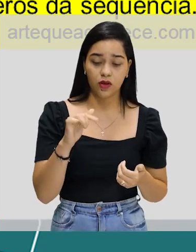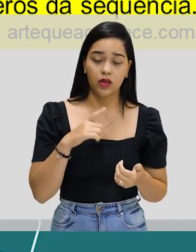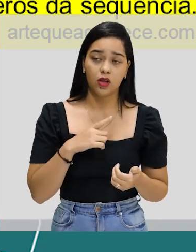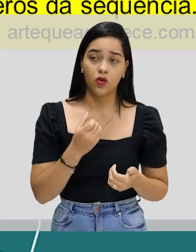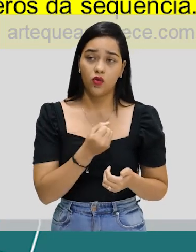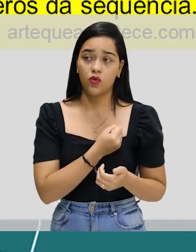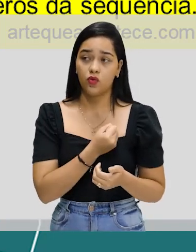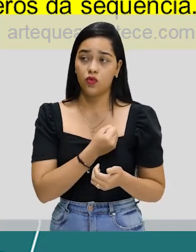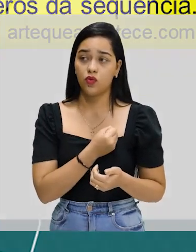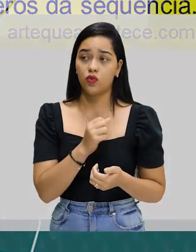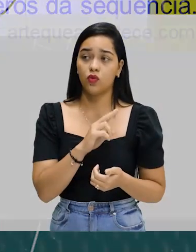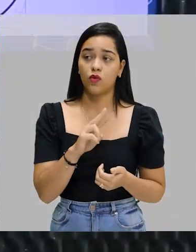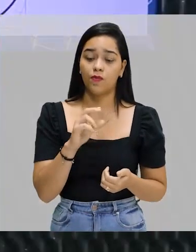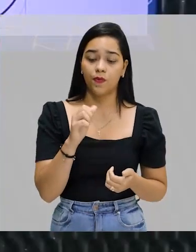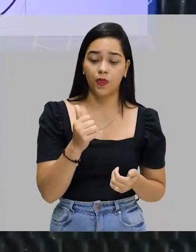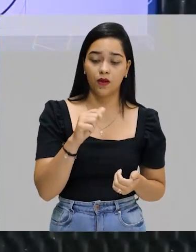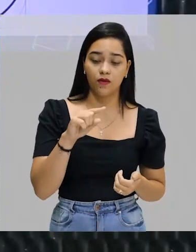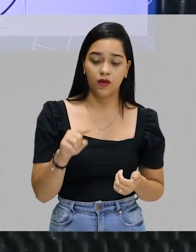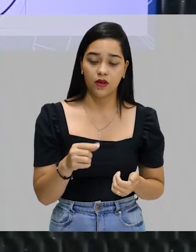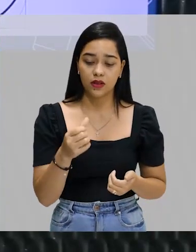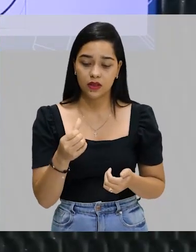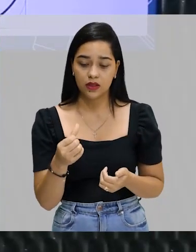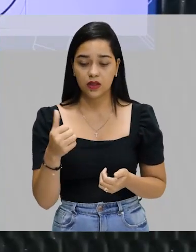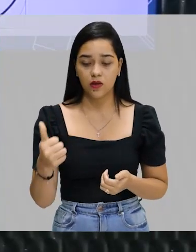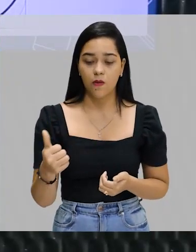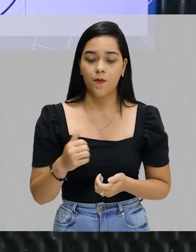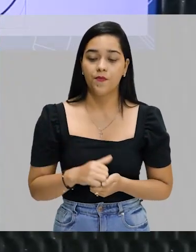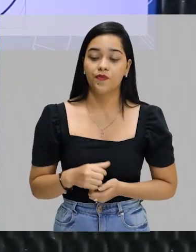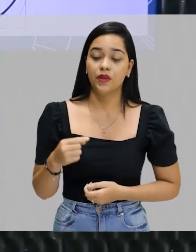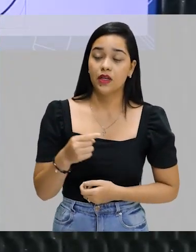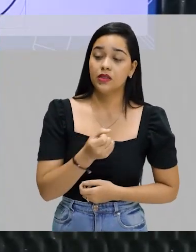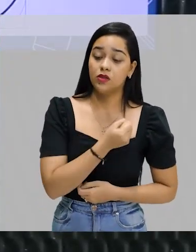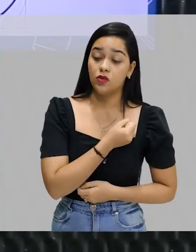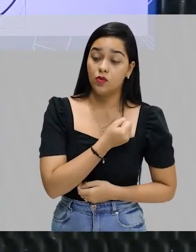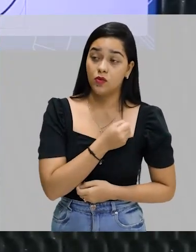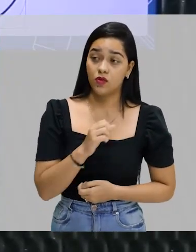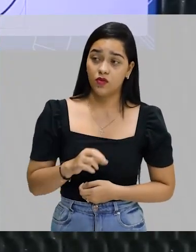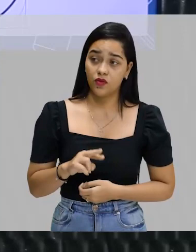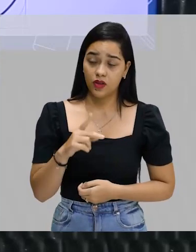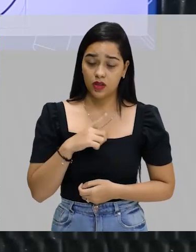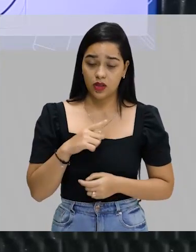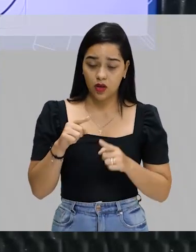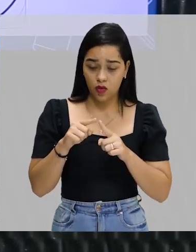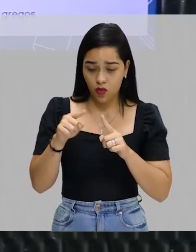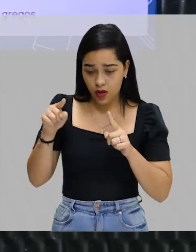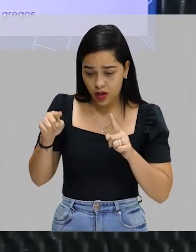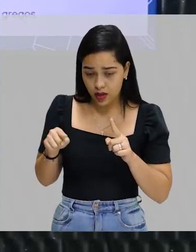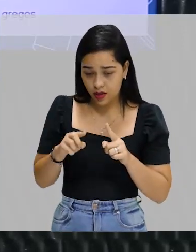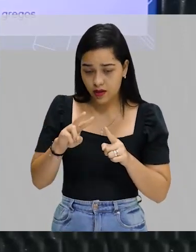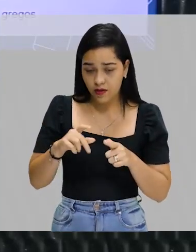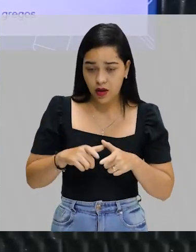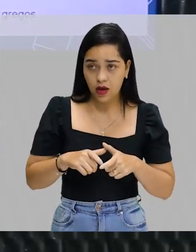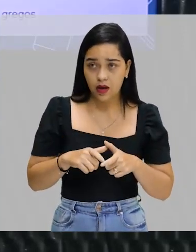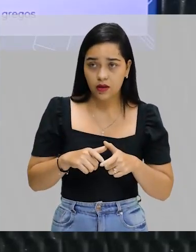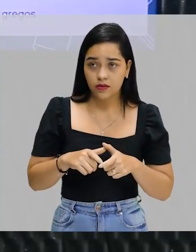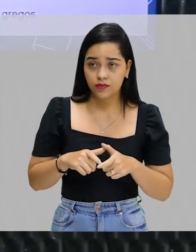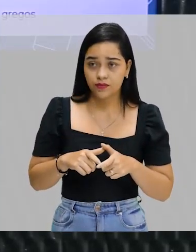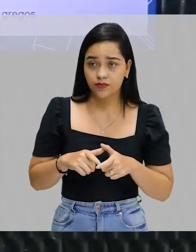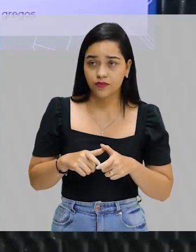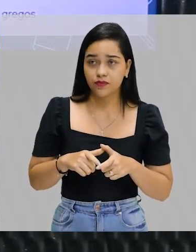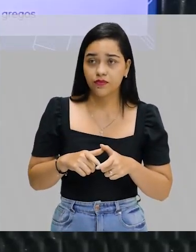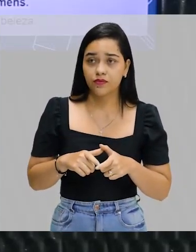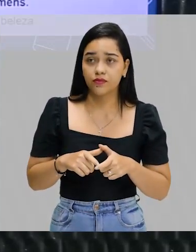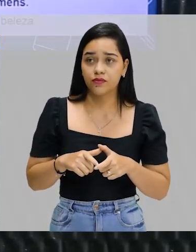número de ouro chamado 1,61. E esse número ele vai criando um retângulo que vai aumentando, perdão,